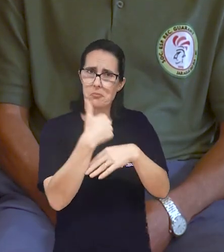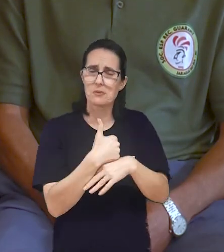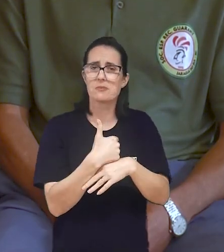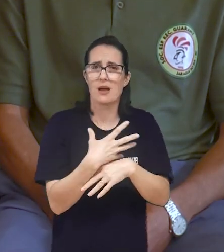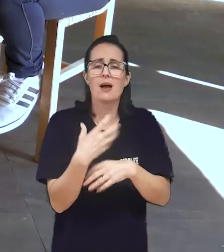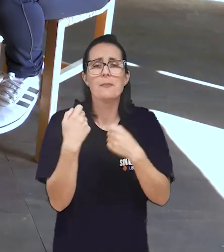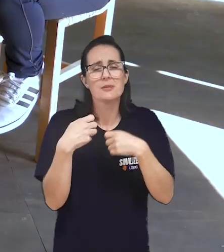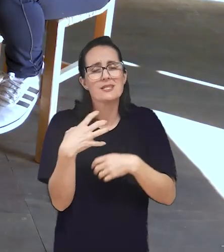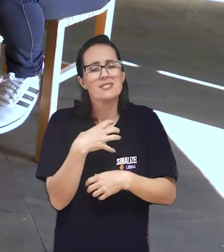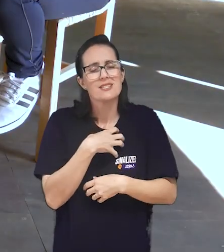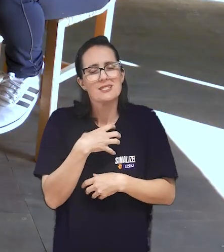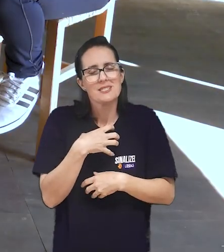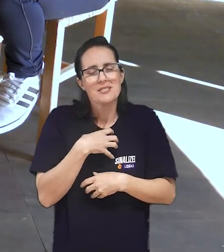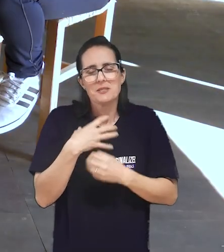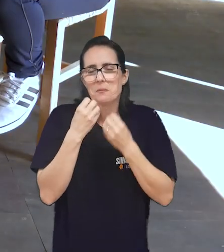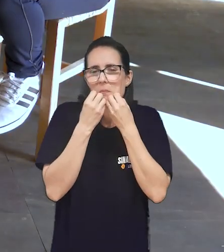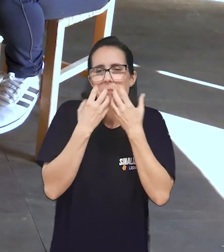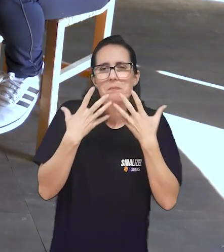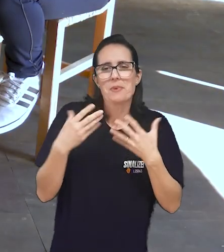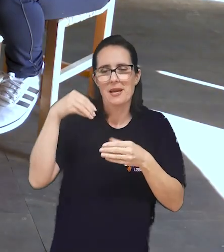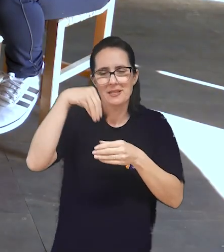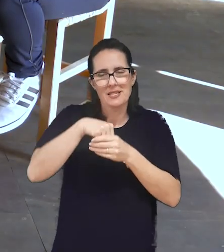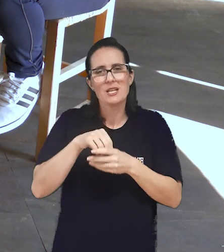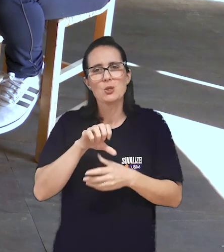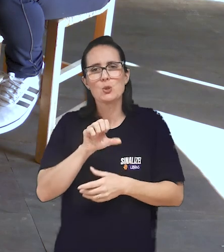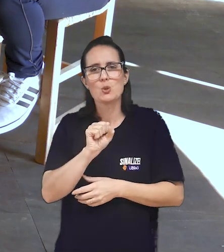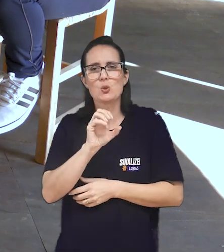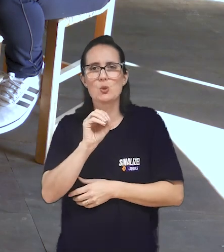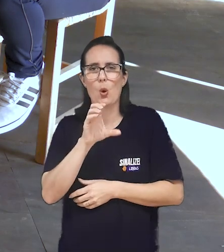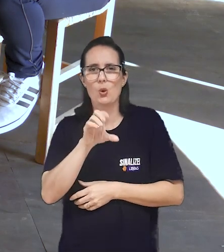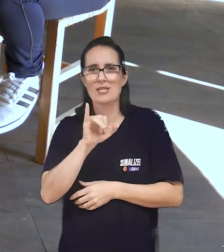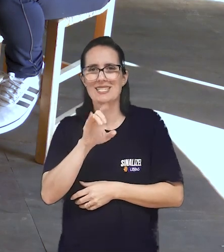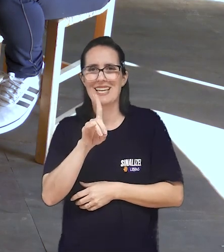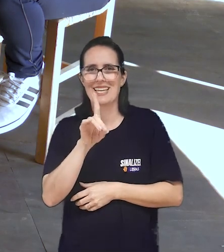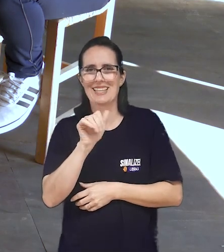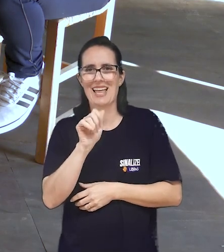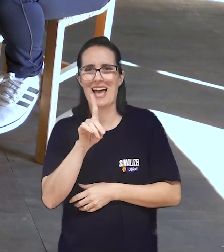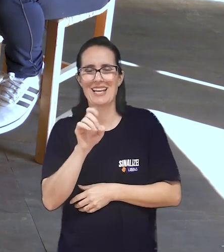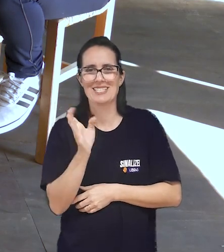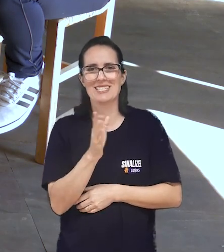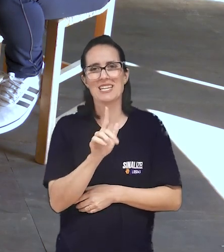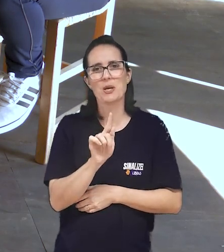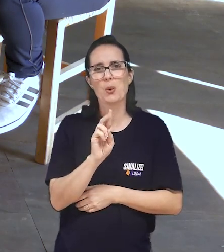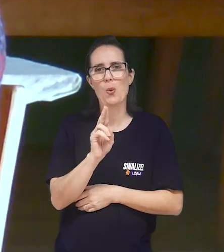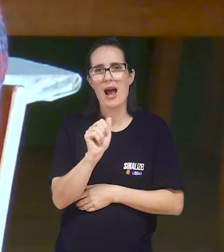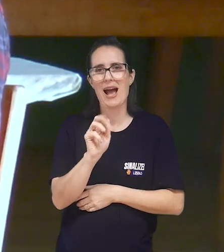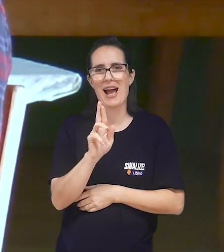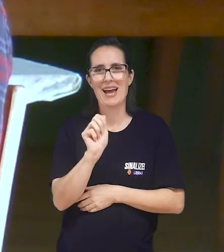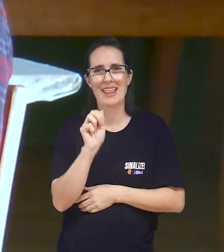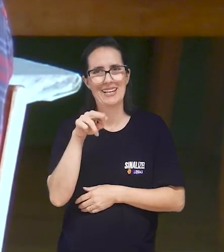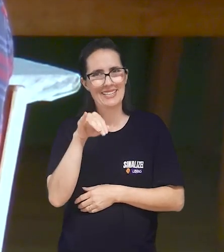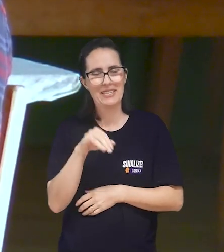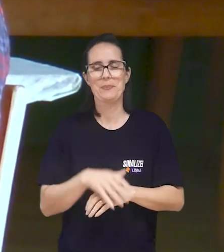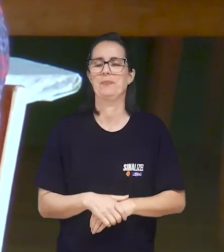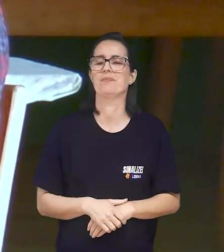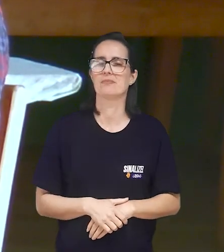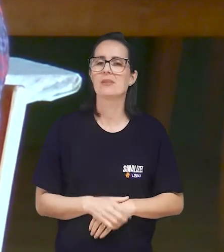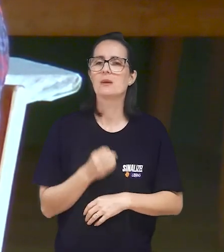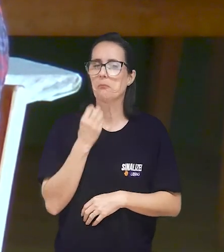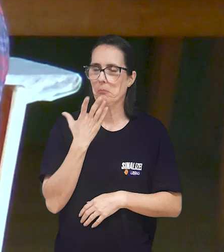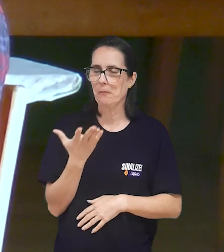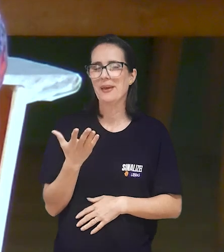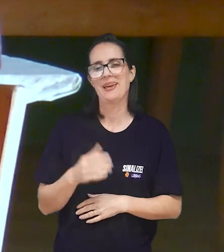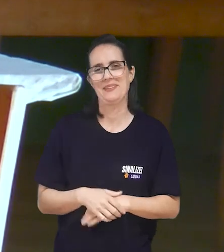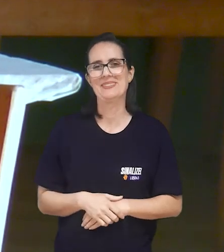desde que venham e sintam-se em casa aqui na Sociedade Esportiva e Recreativa Guarani. Muito bem. Eu